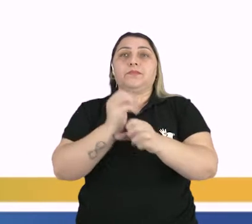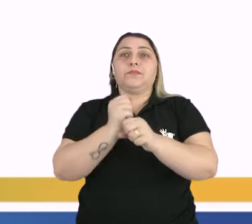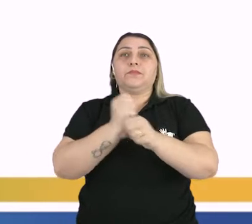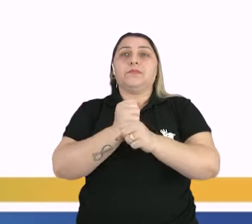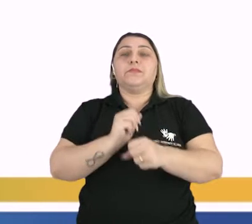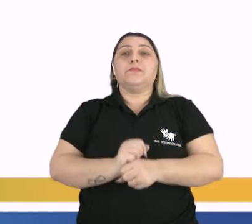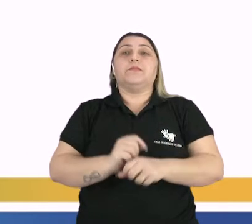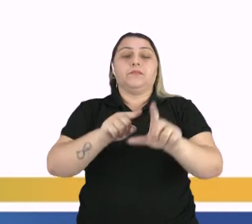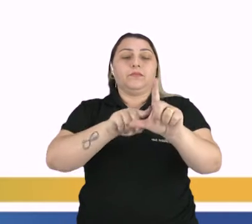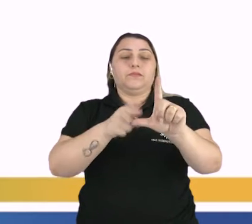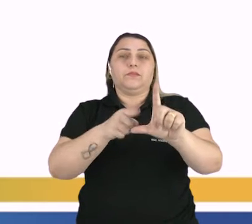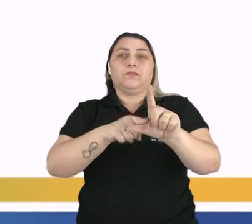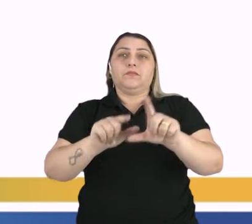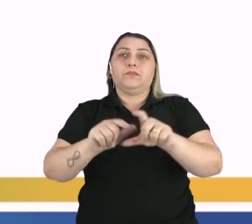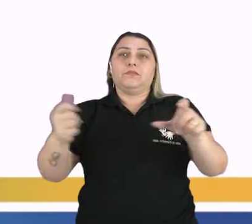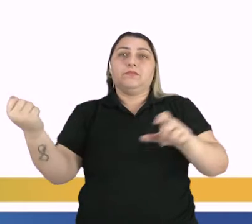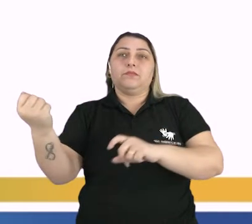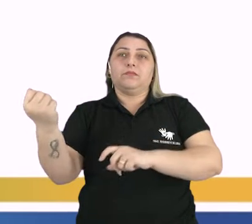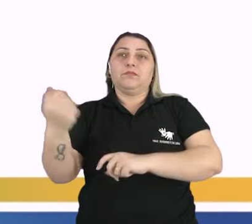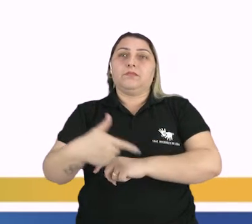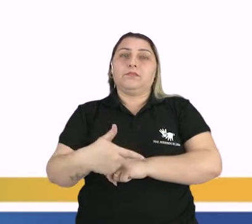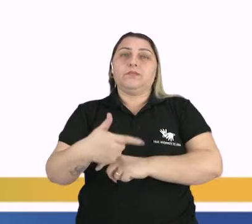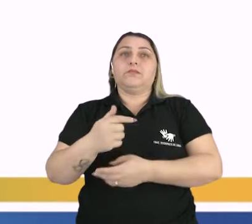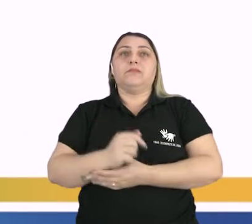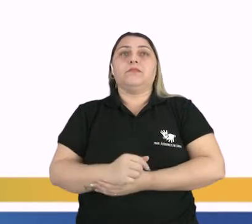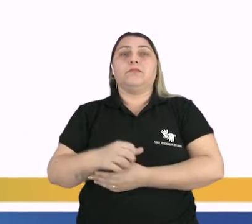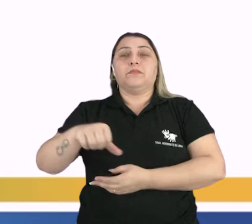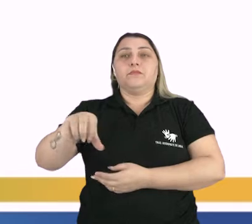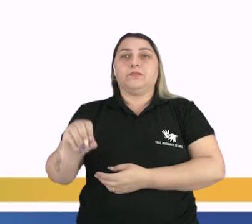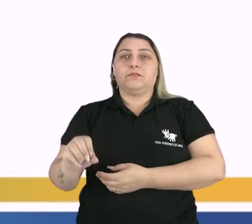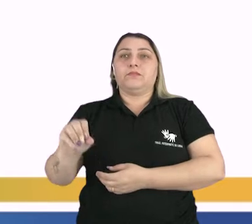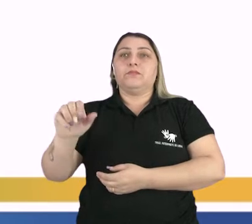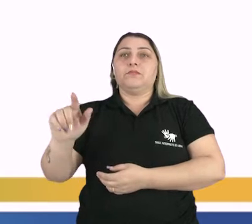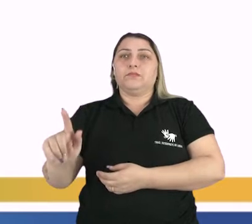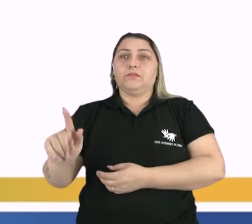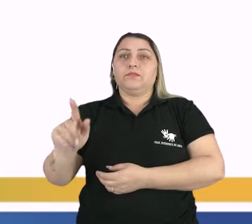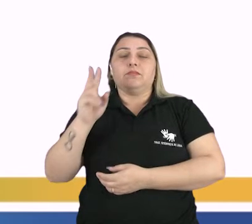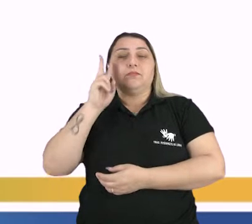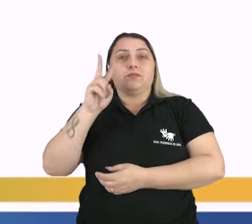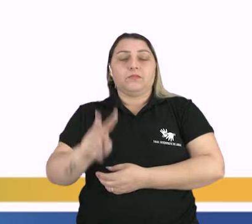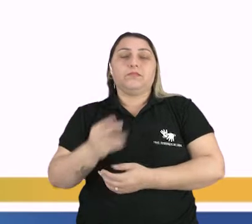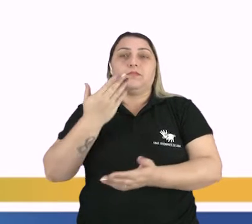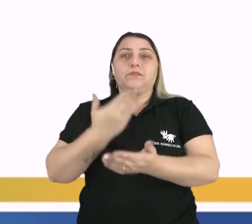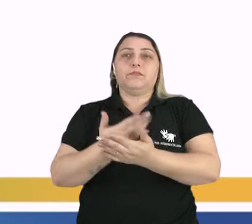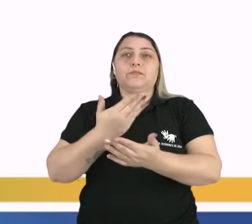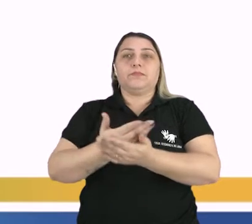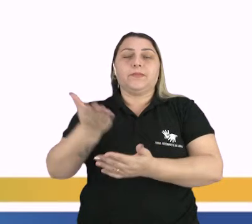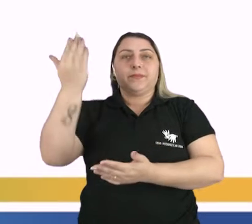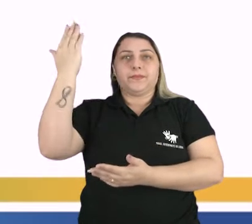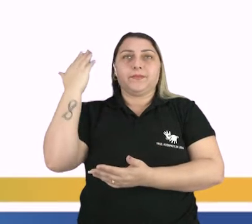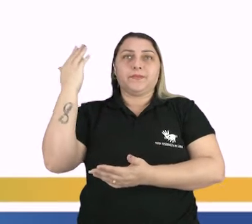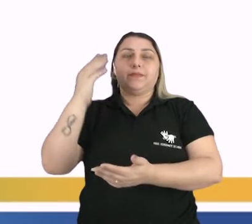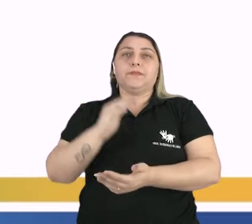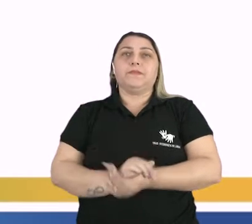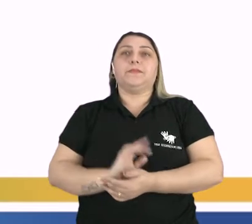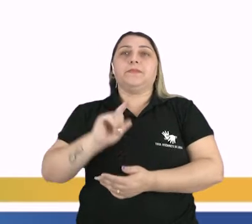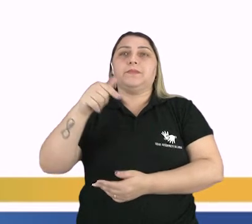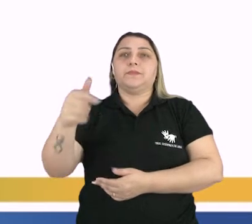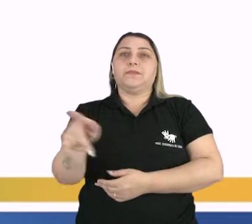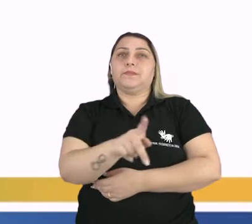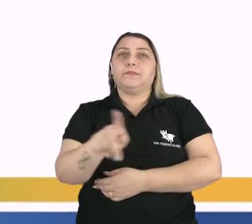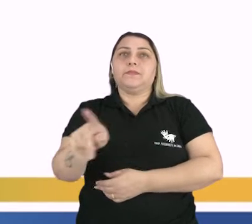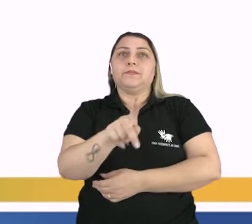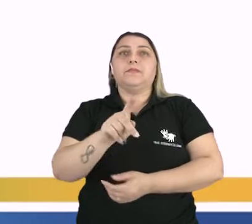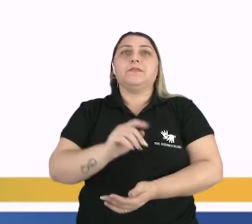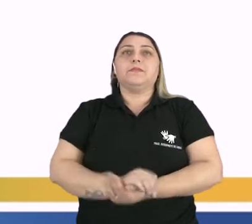para ângulos maiores do que 90 graus. E você viu nas aulas anteriores com outro professor, não é